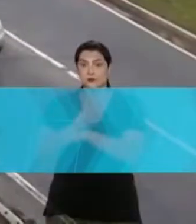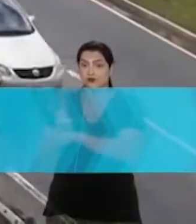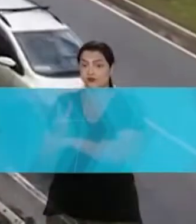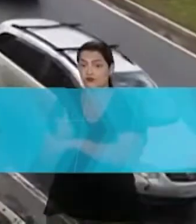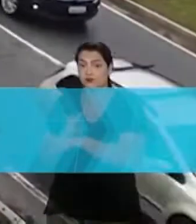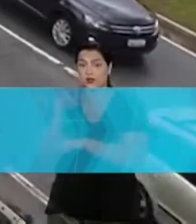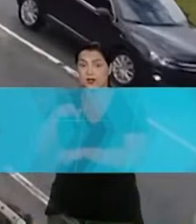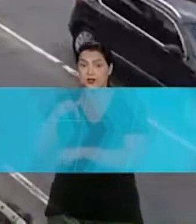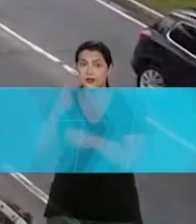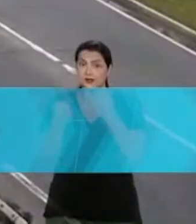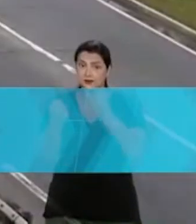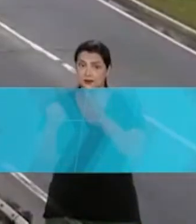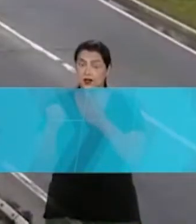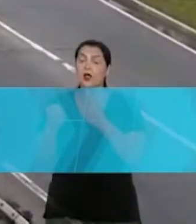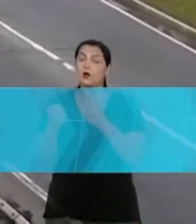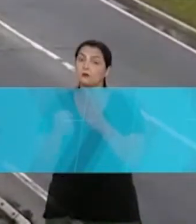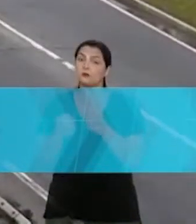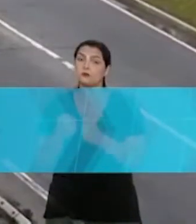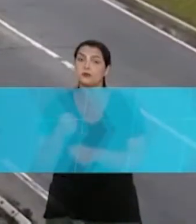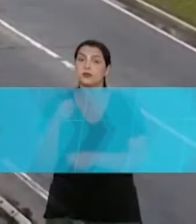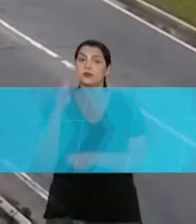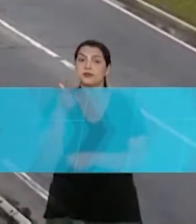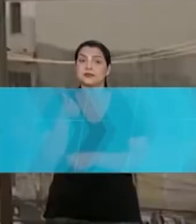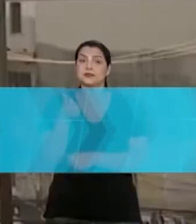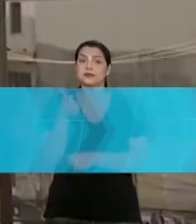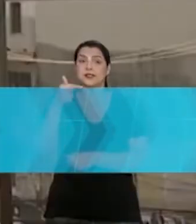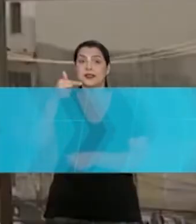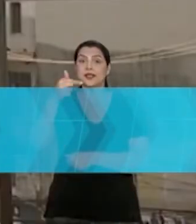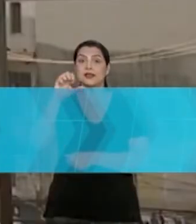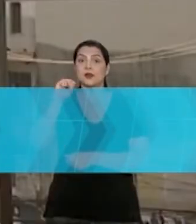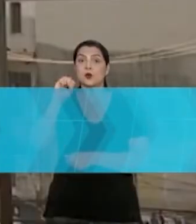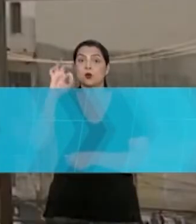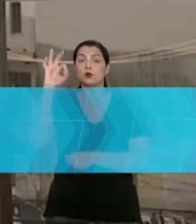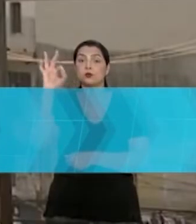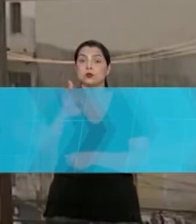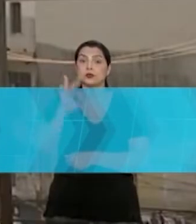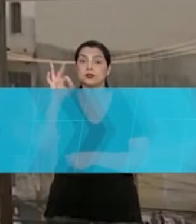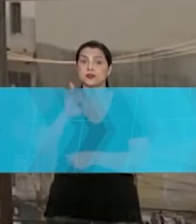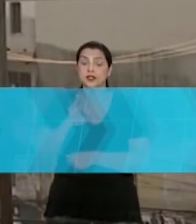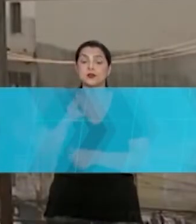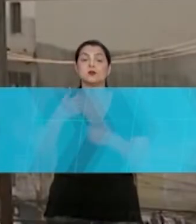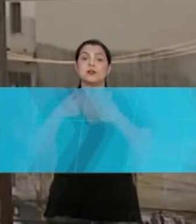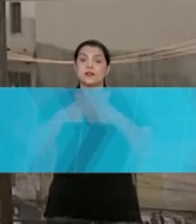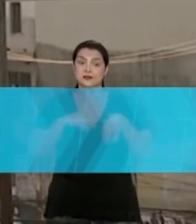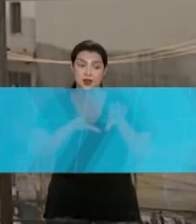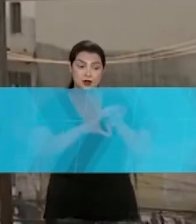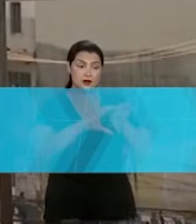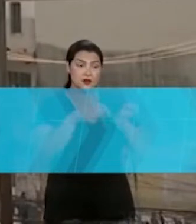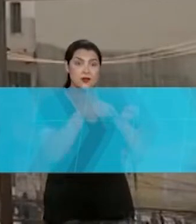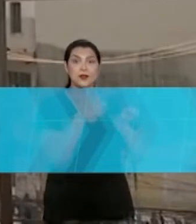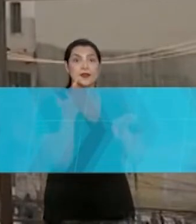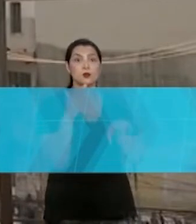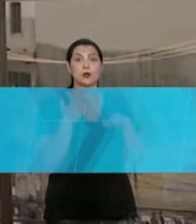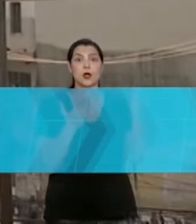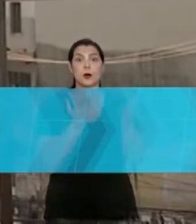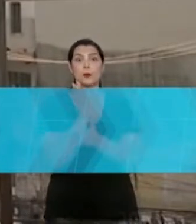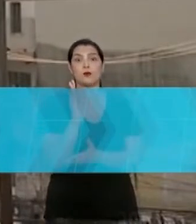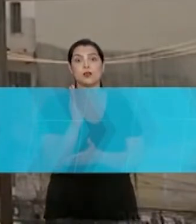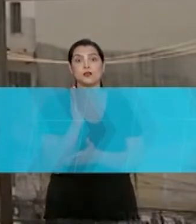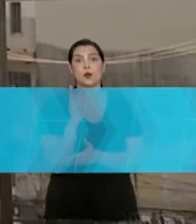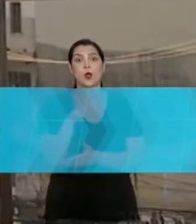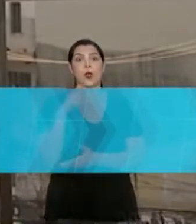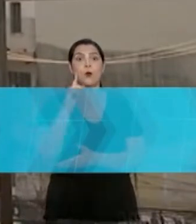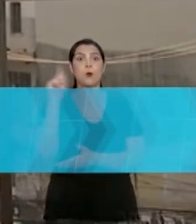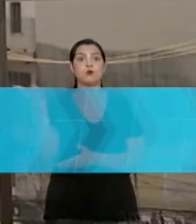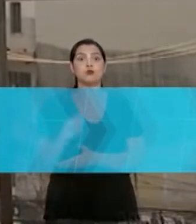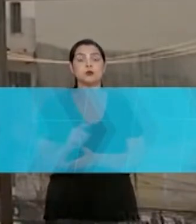2021 o aumento mesmo período foi de 86,7 senta e cinco porcento é importante ter